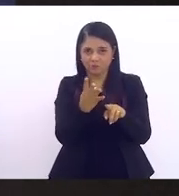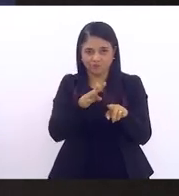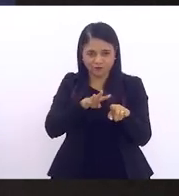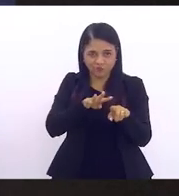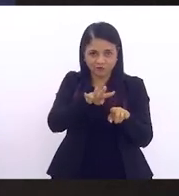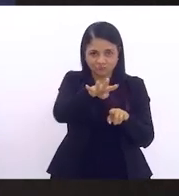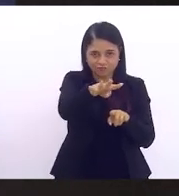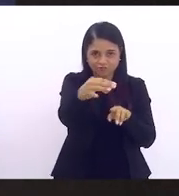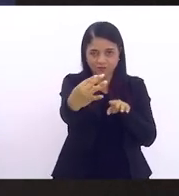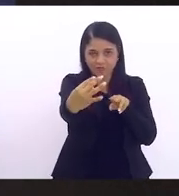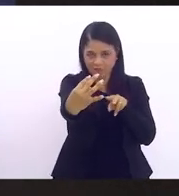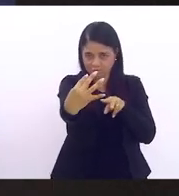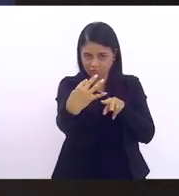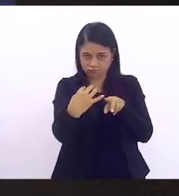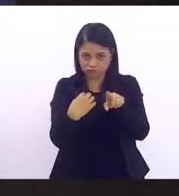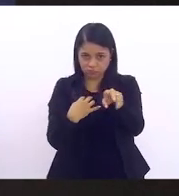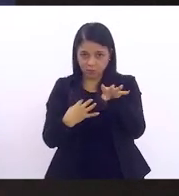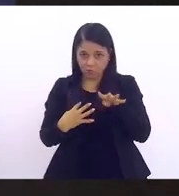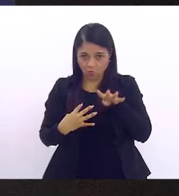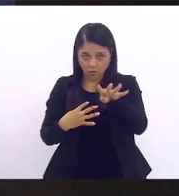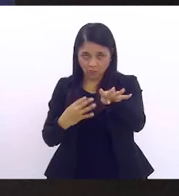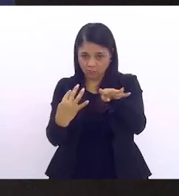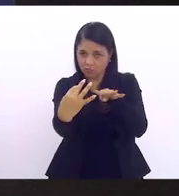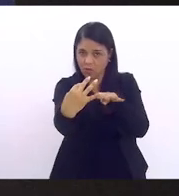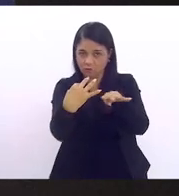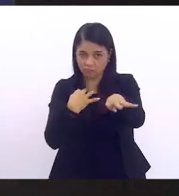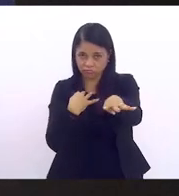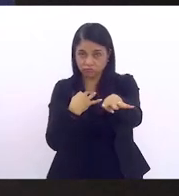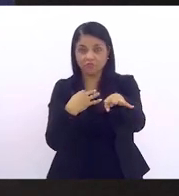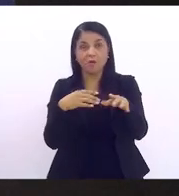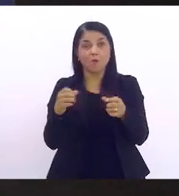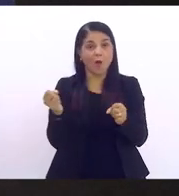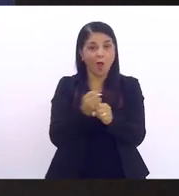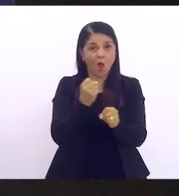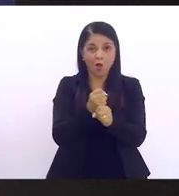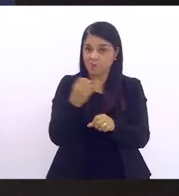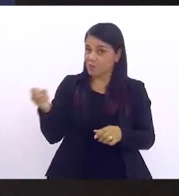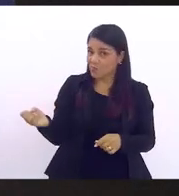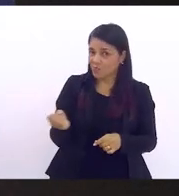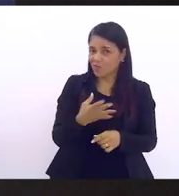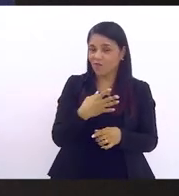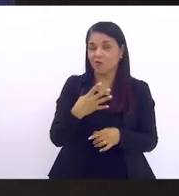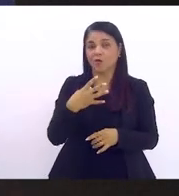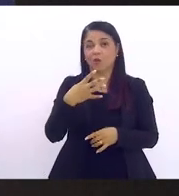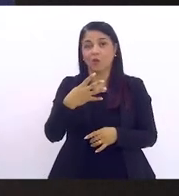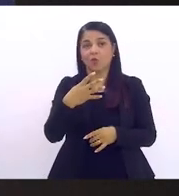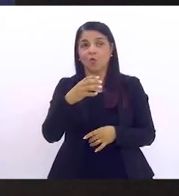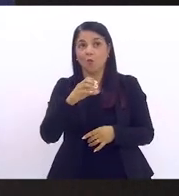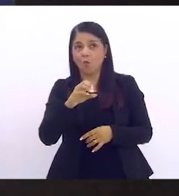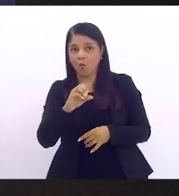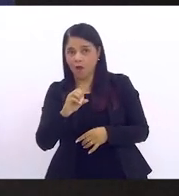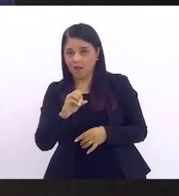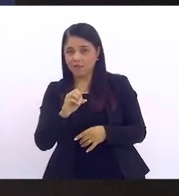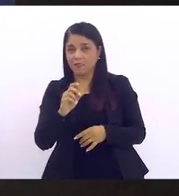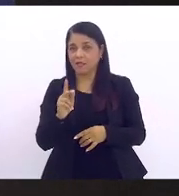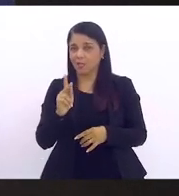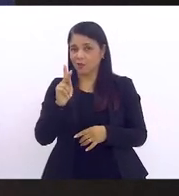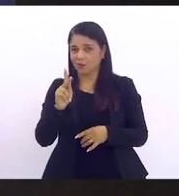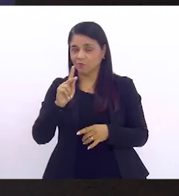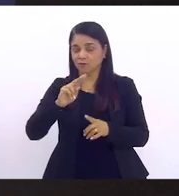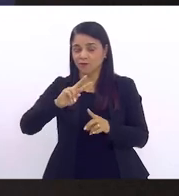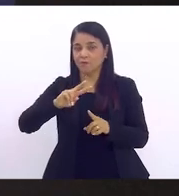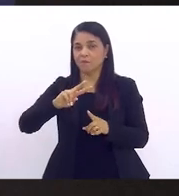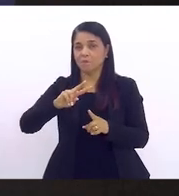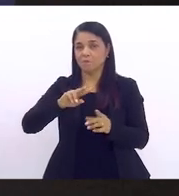uma nova pista de descida então Ou seja é uma obra totalmente inovadora teremos de 40 vai passar para 80 km por